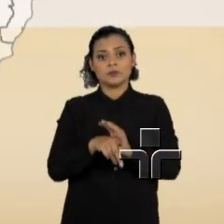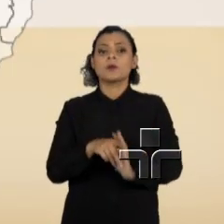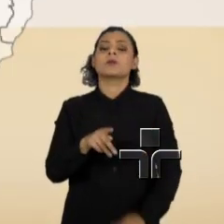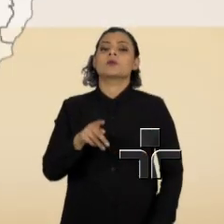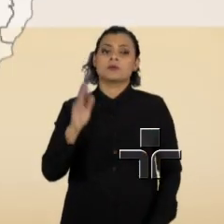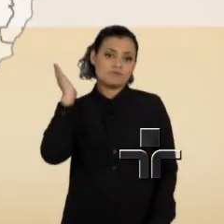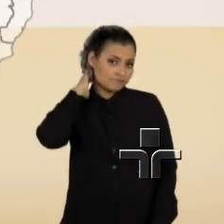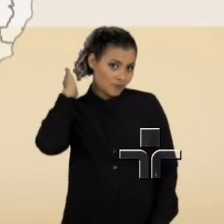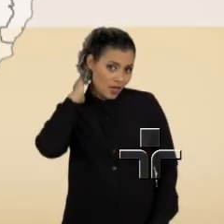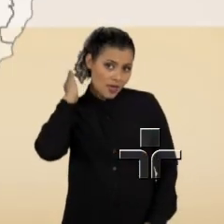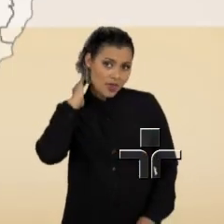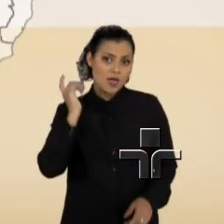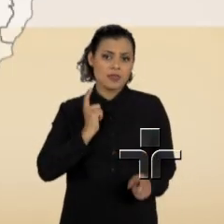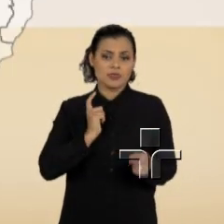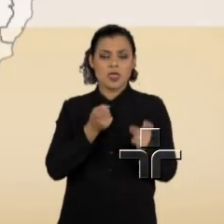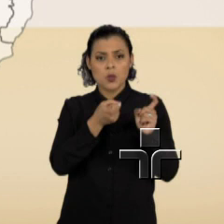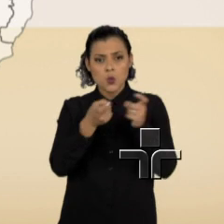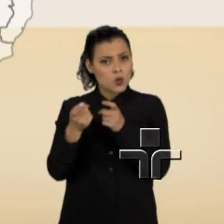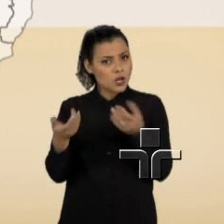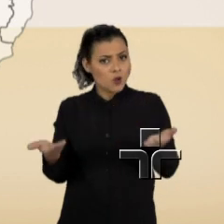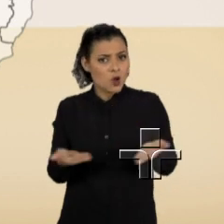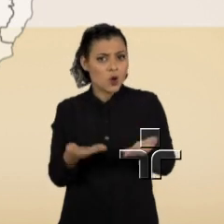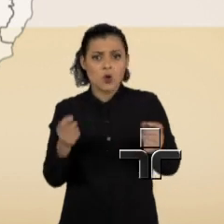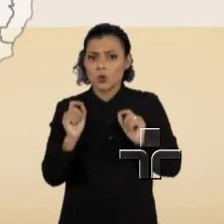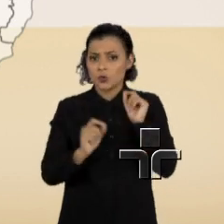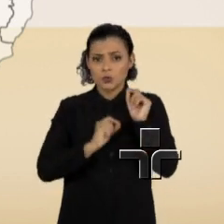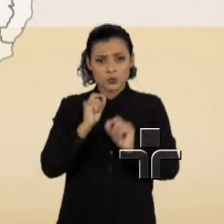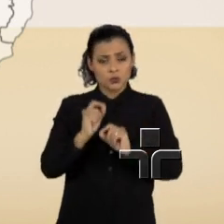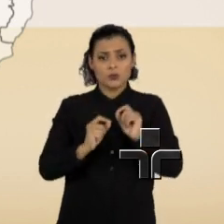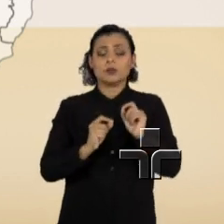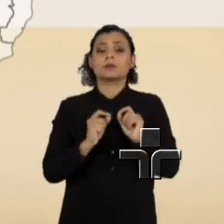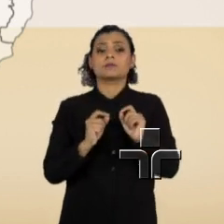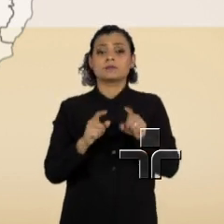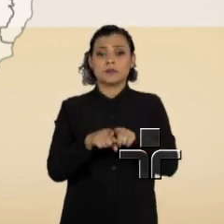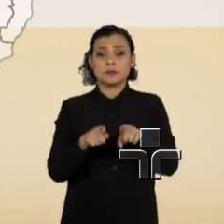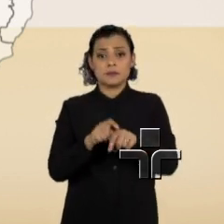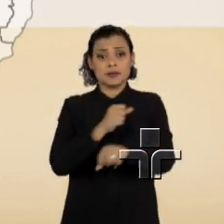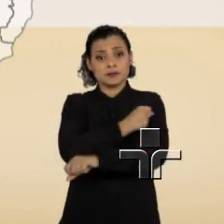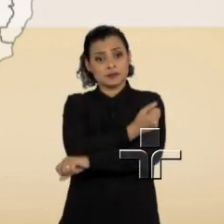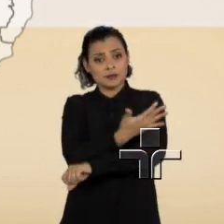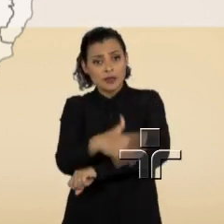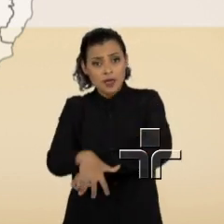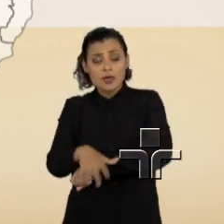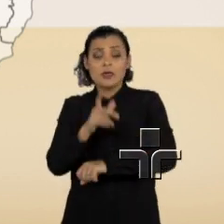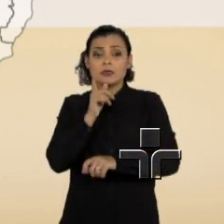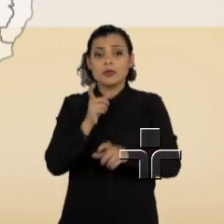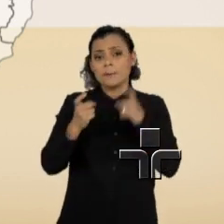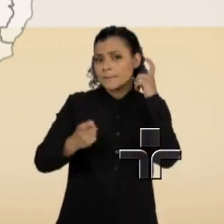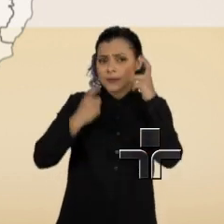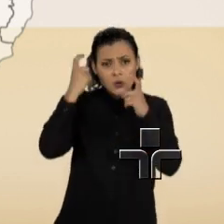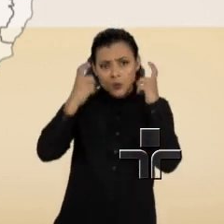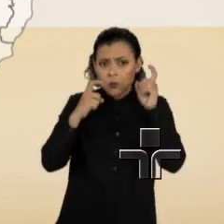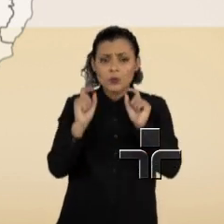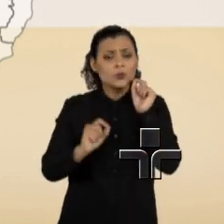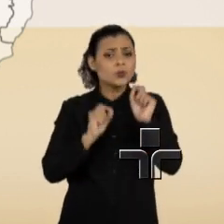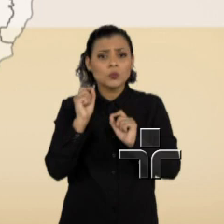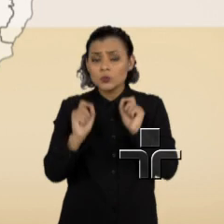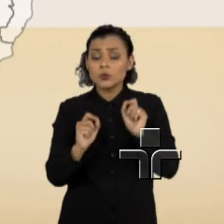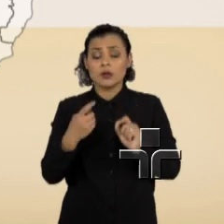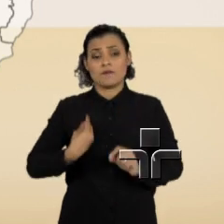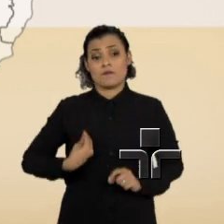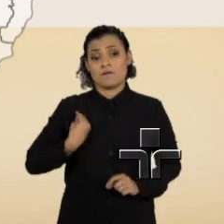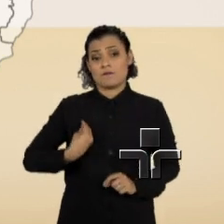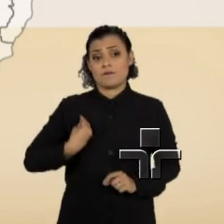e realmente no processo sinodal tem sido muito grande as nossas preocupações com a vida